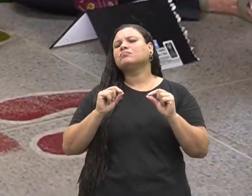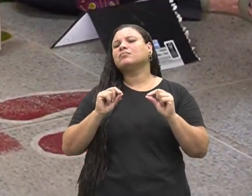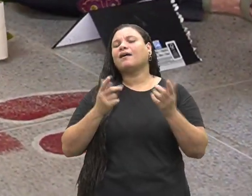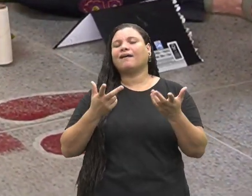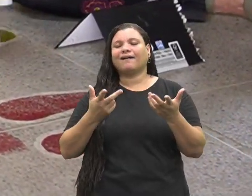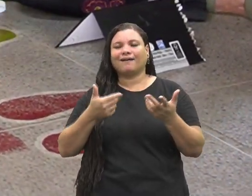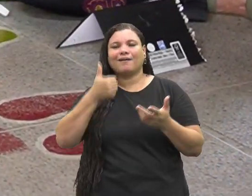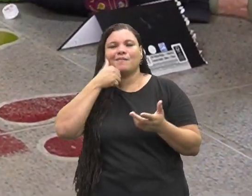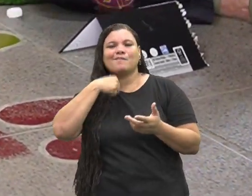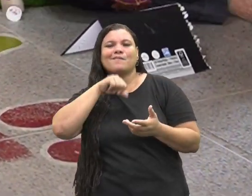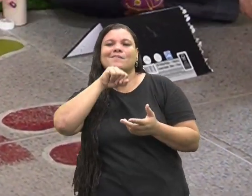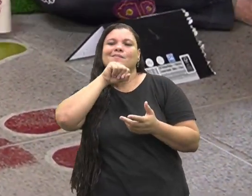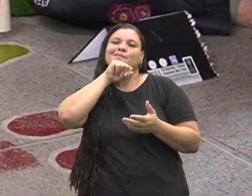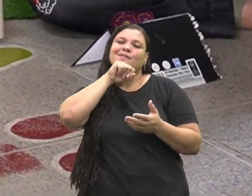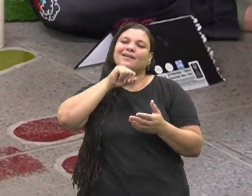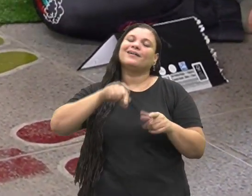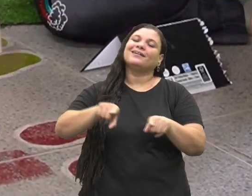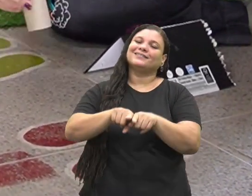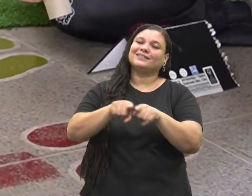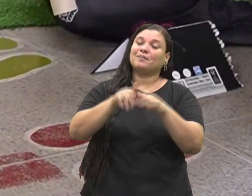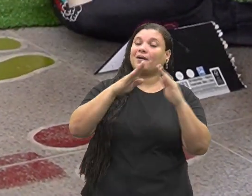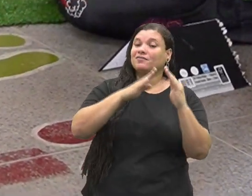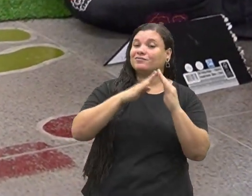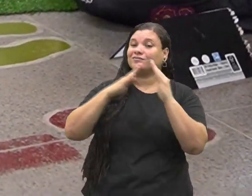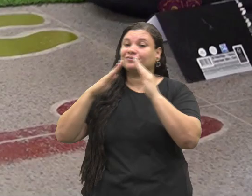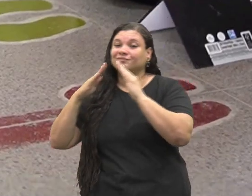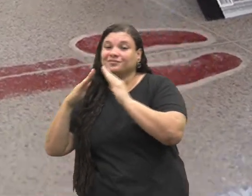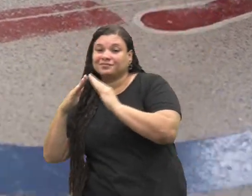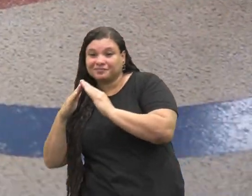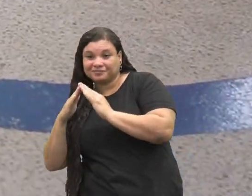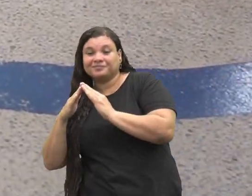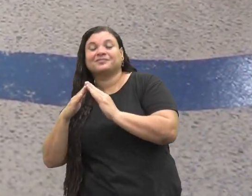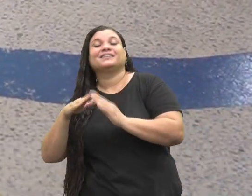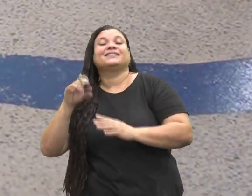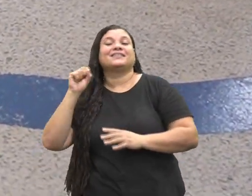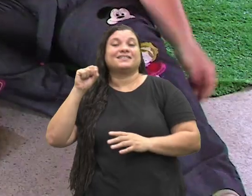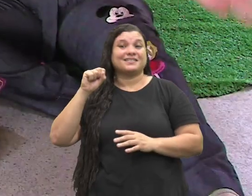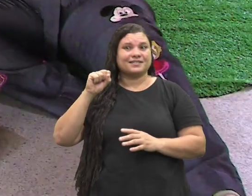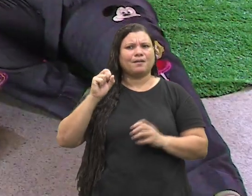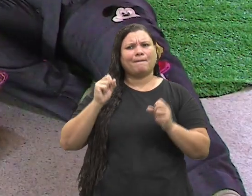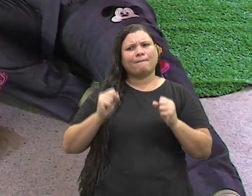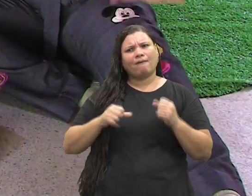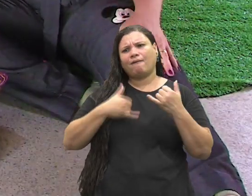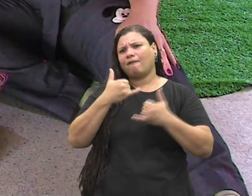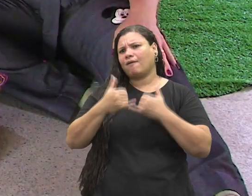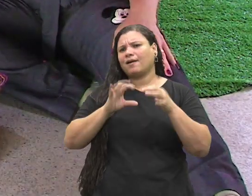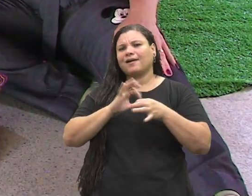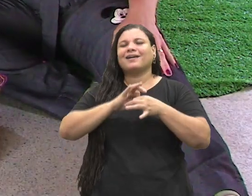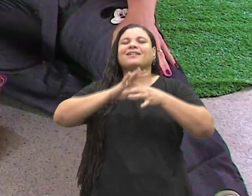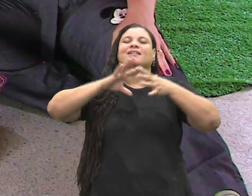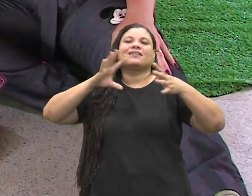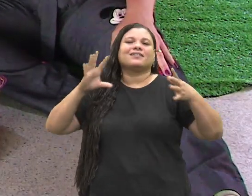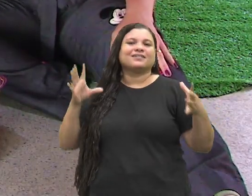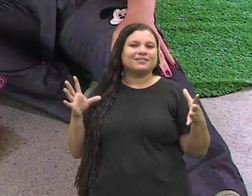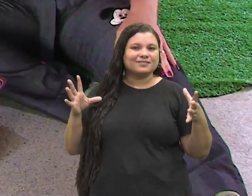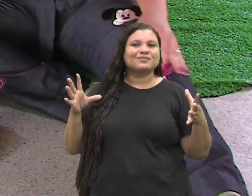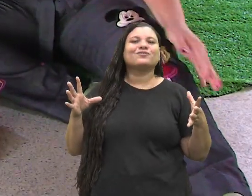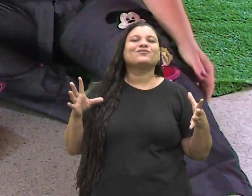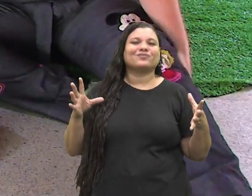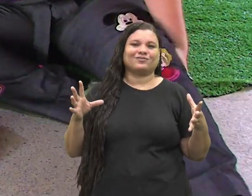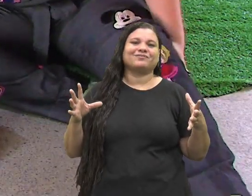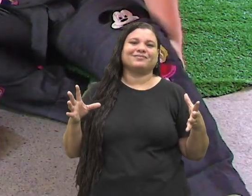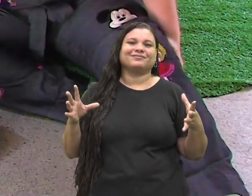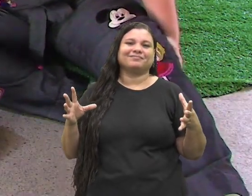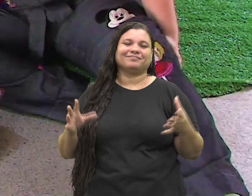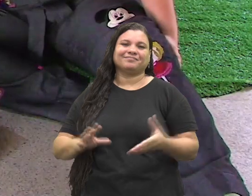o vizinho. Qualquer criança consegue brincar. Olha pra você ver. Nossa, foi longe demais. Aqui,